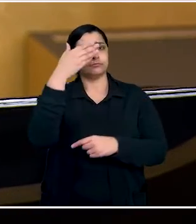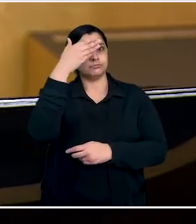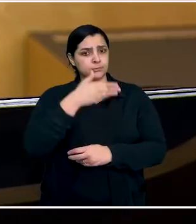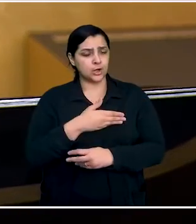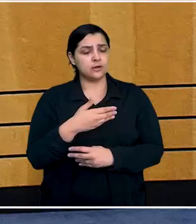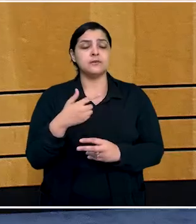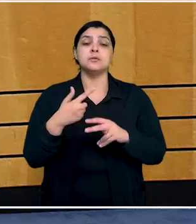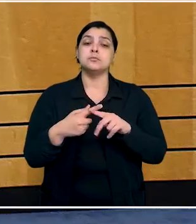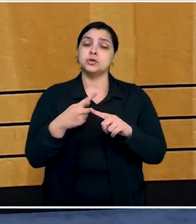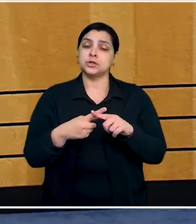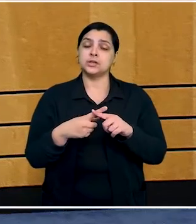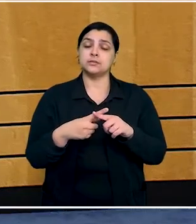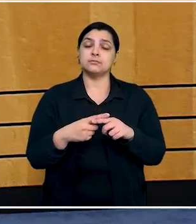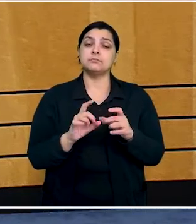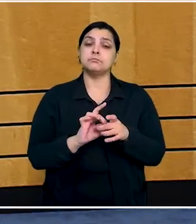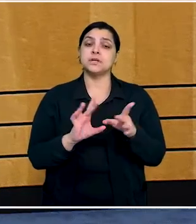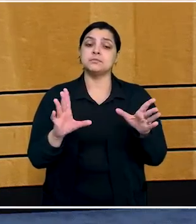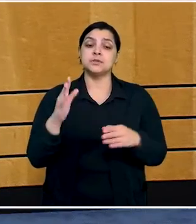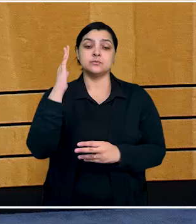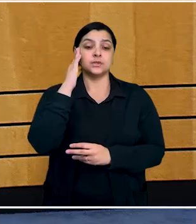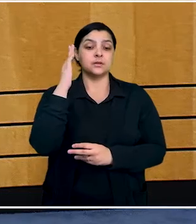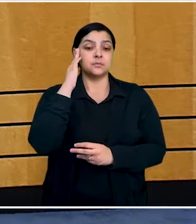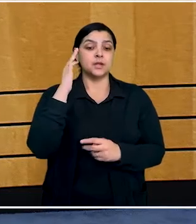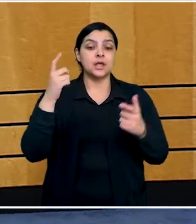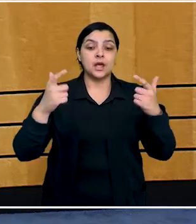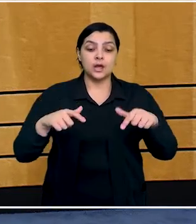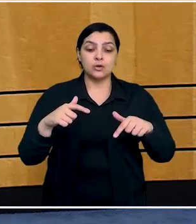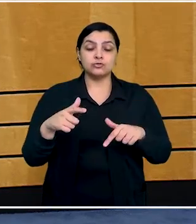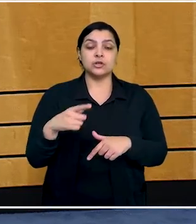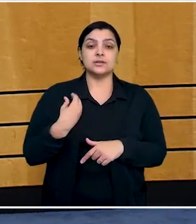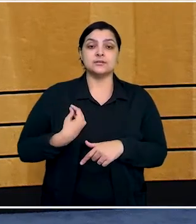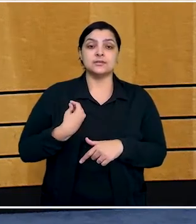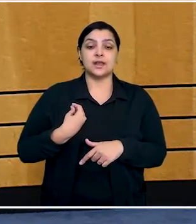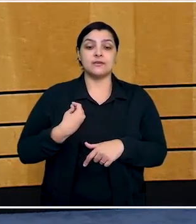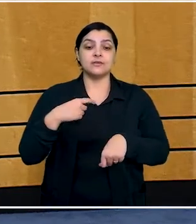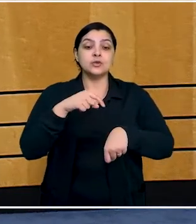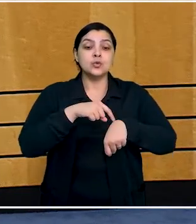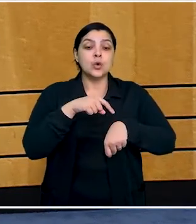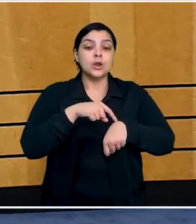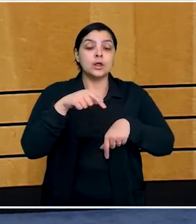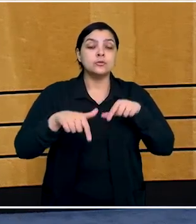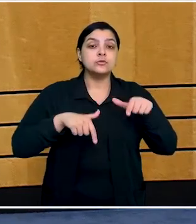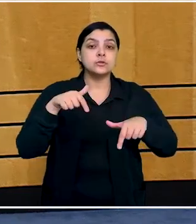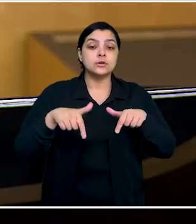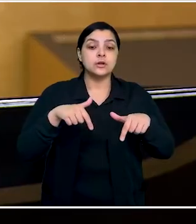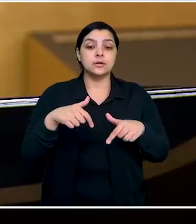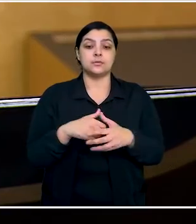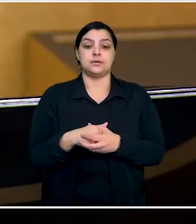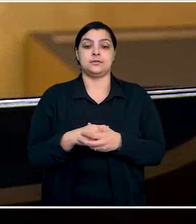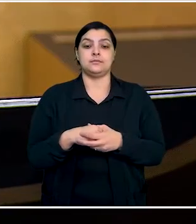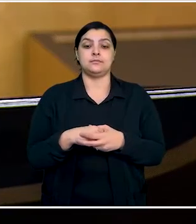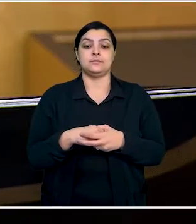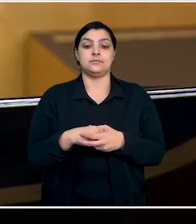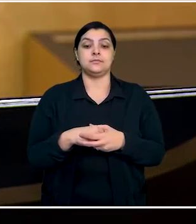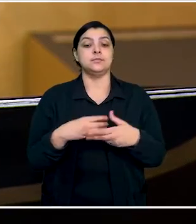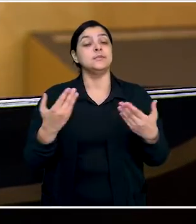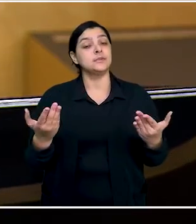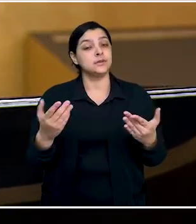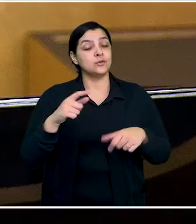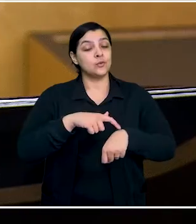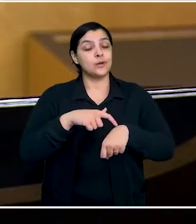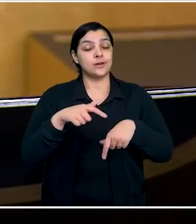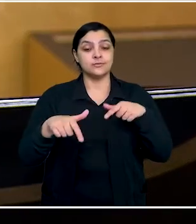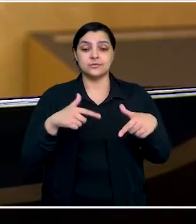como prova, porque o método permite saber onde o trabalhador estava durante o alegado período de cumprimento da jornada